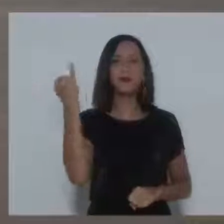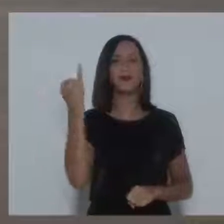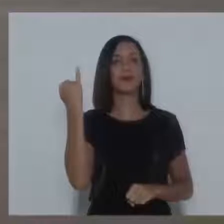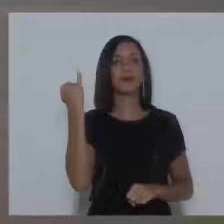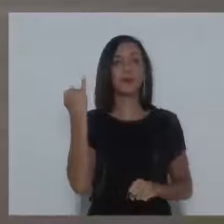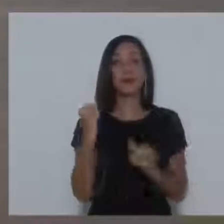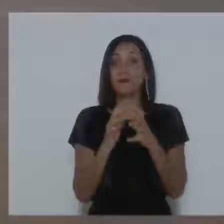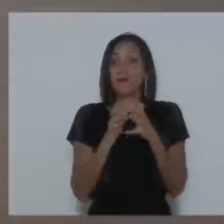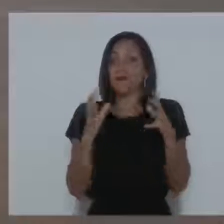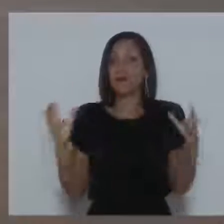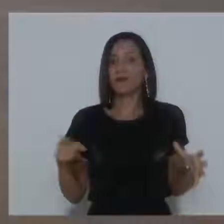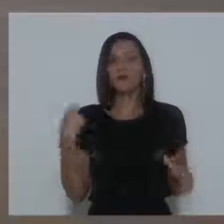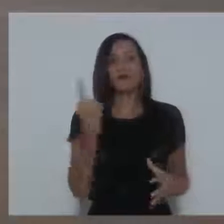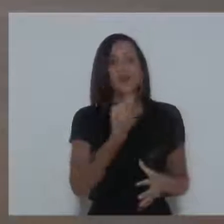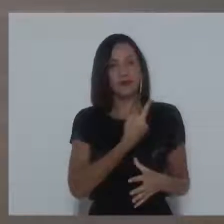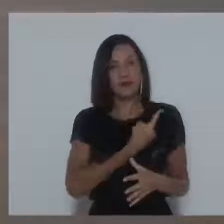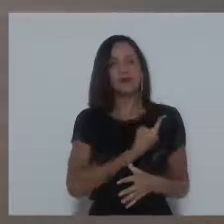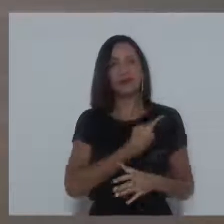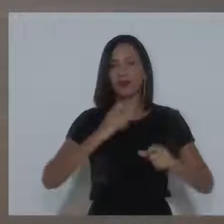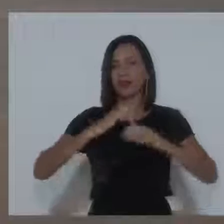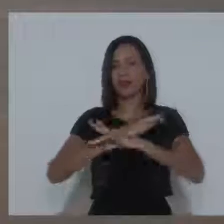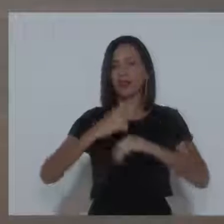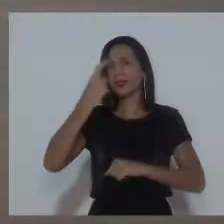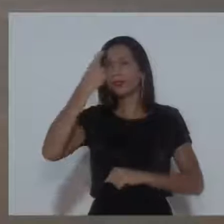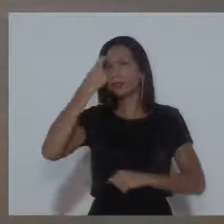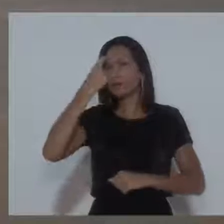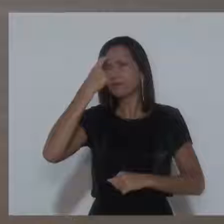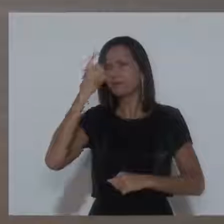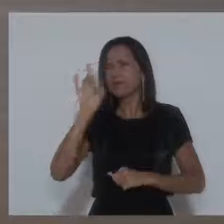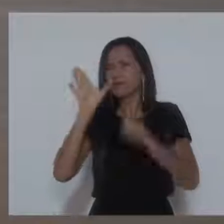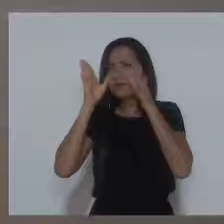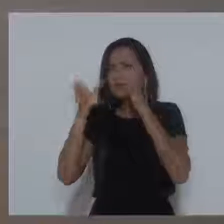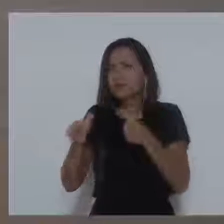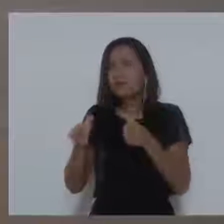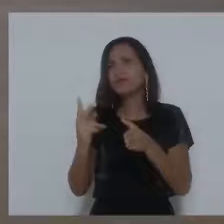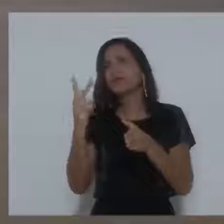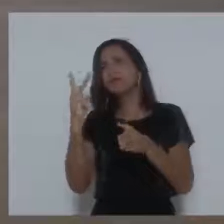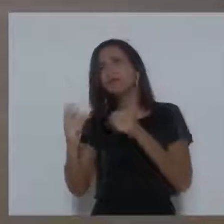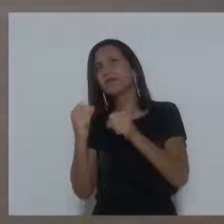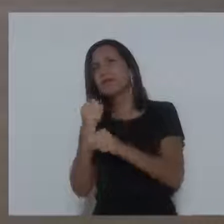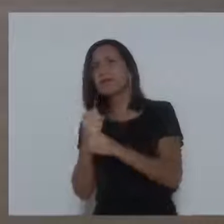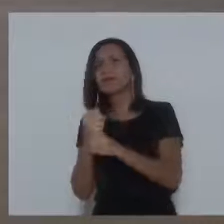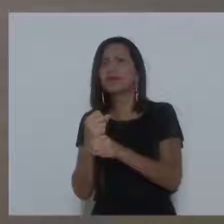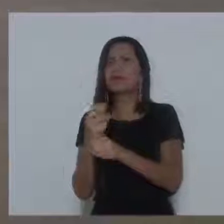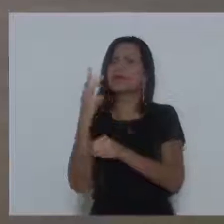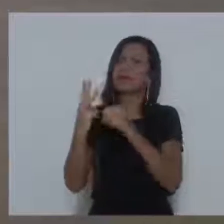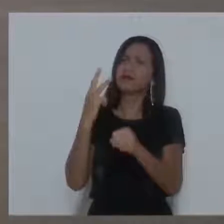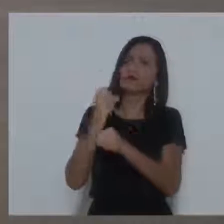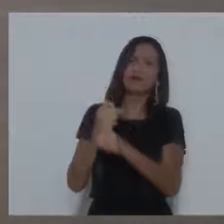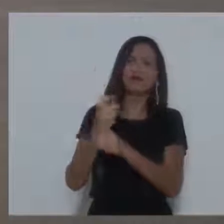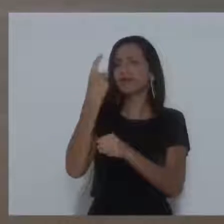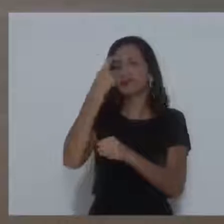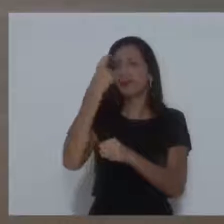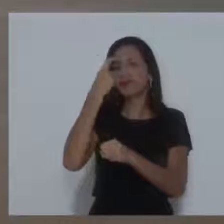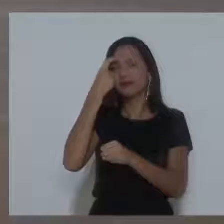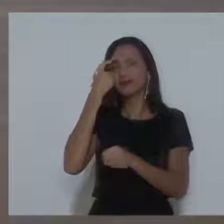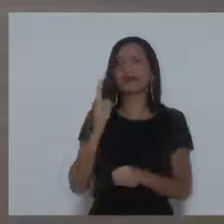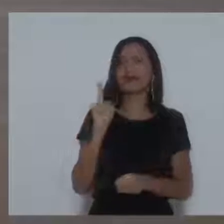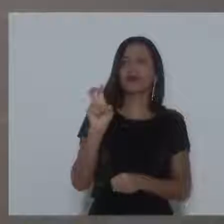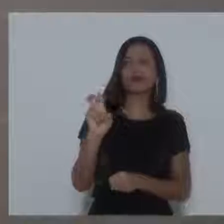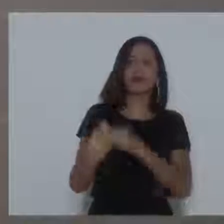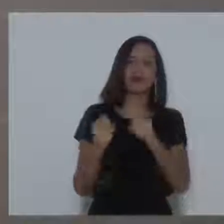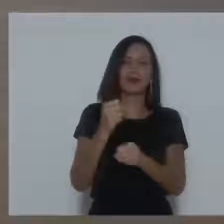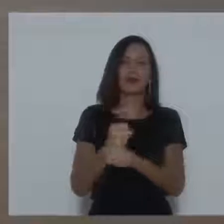para o nosso município, não pensar isso só daqui 2 anos, 3 anos, mas pensar isso daqui 15 anos, 20 anos. Eu acho que